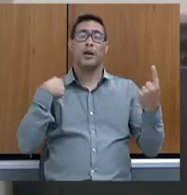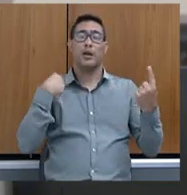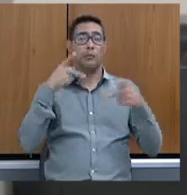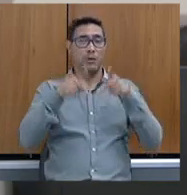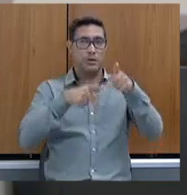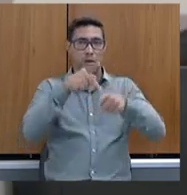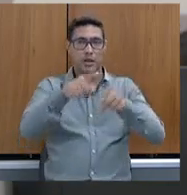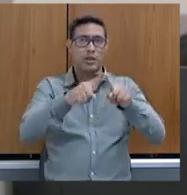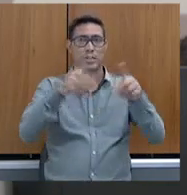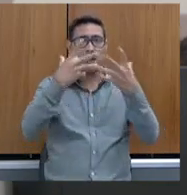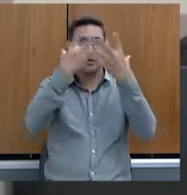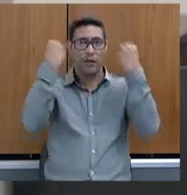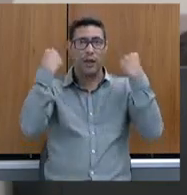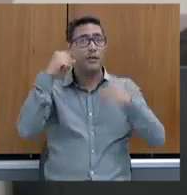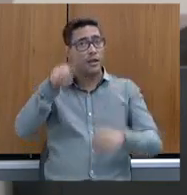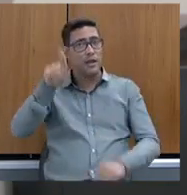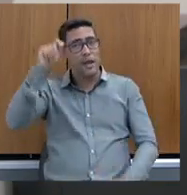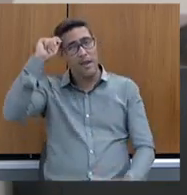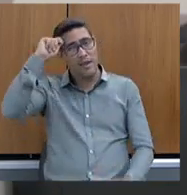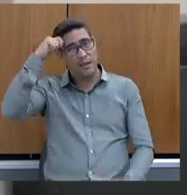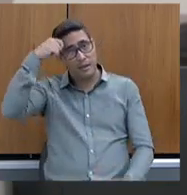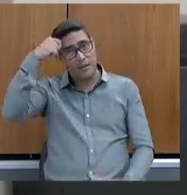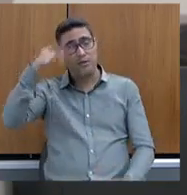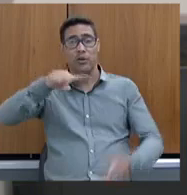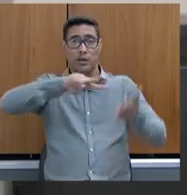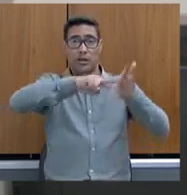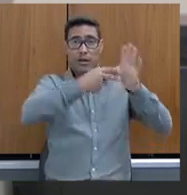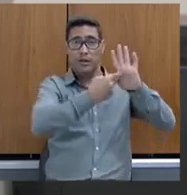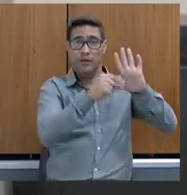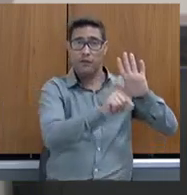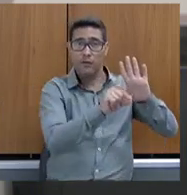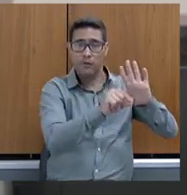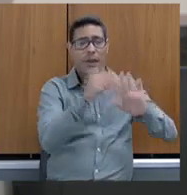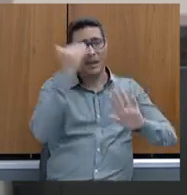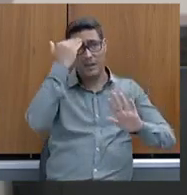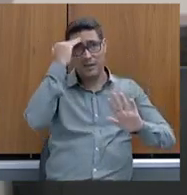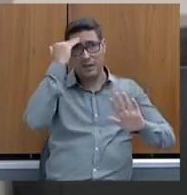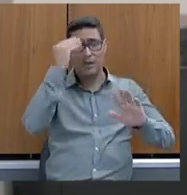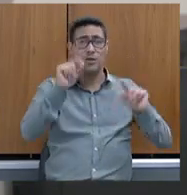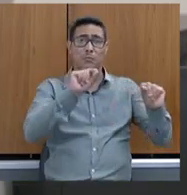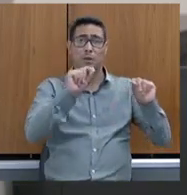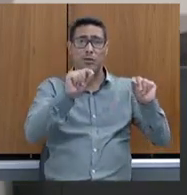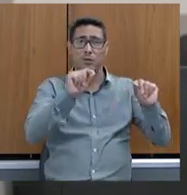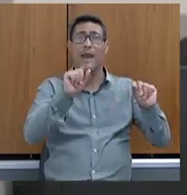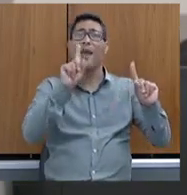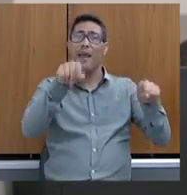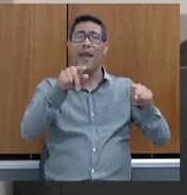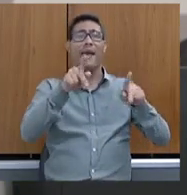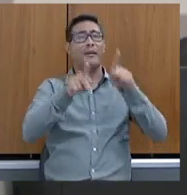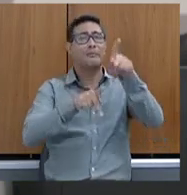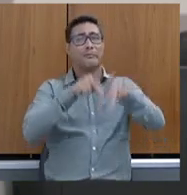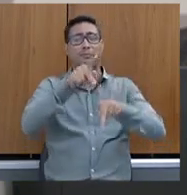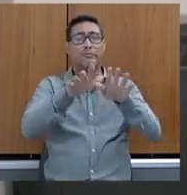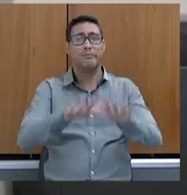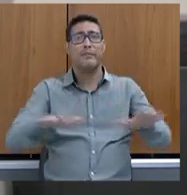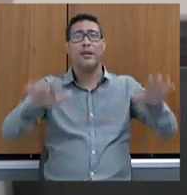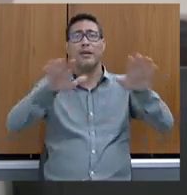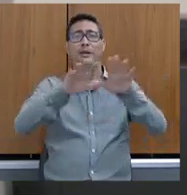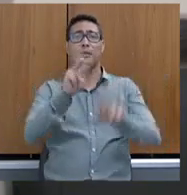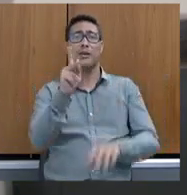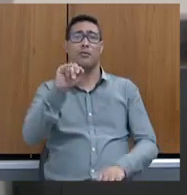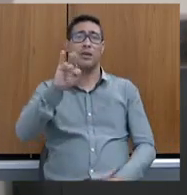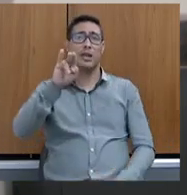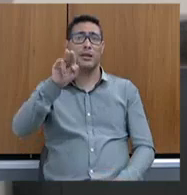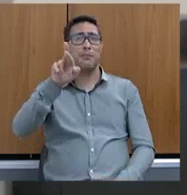muito mais do que isso ele significa é o próprio entendimento da híbrida brasileira que a junção é de